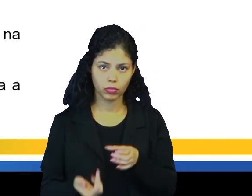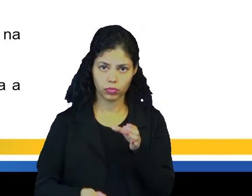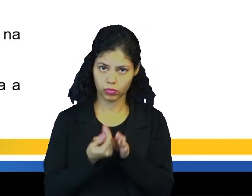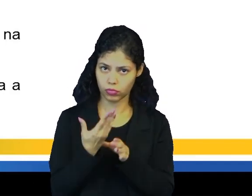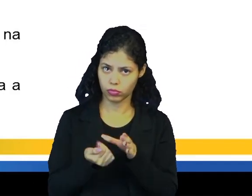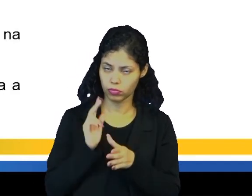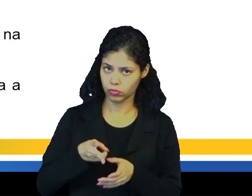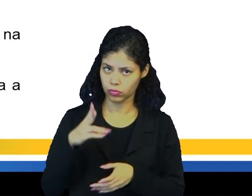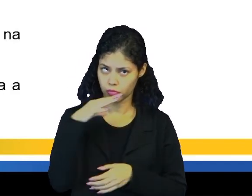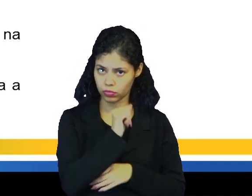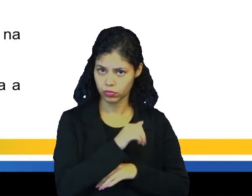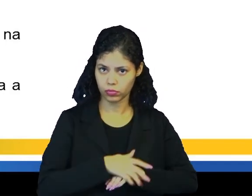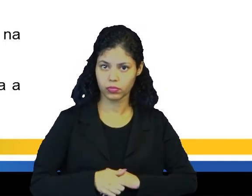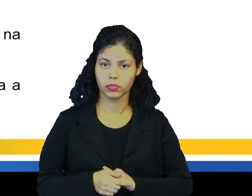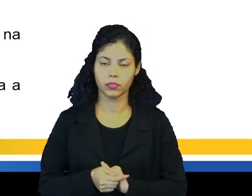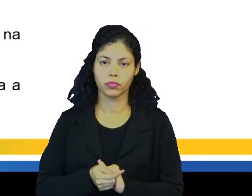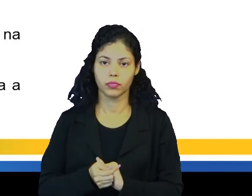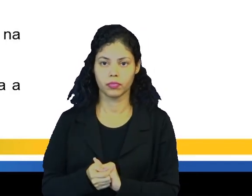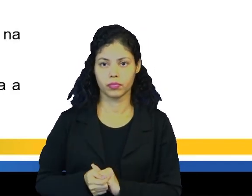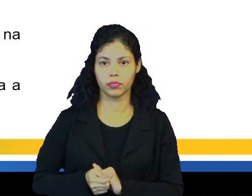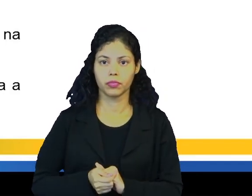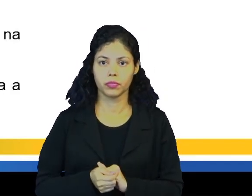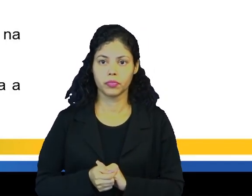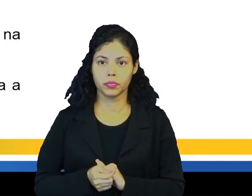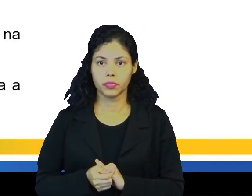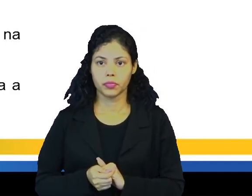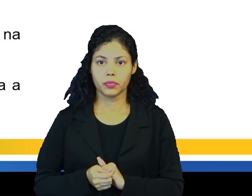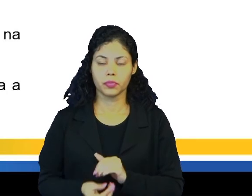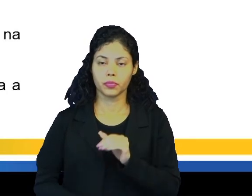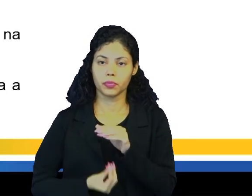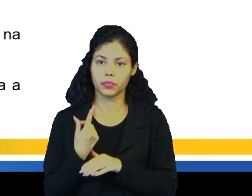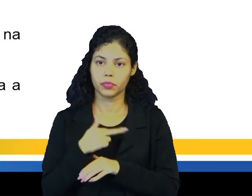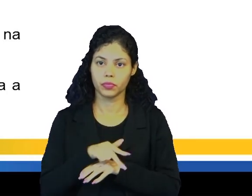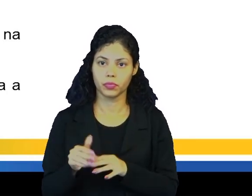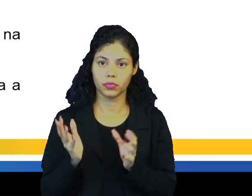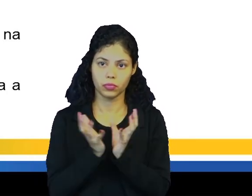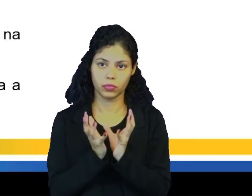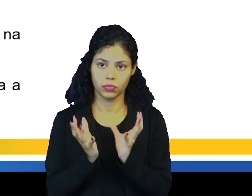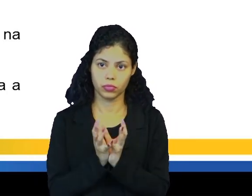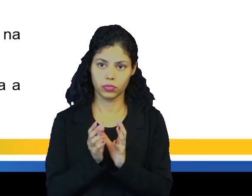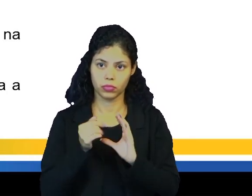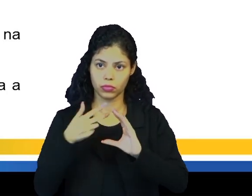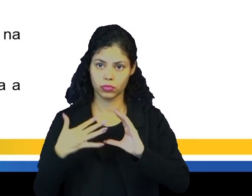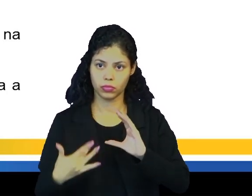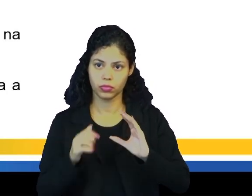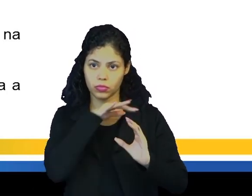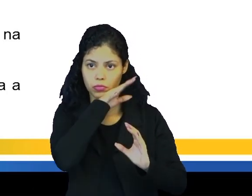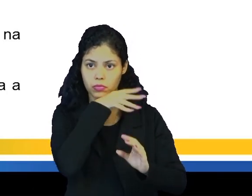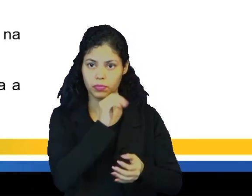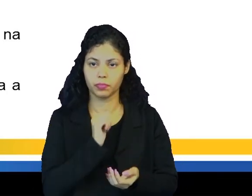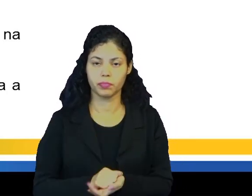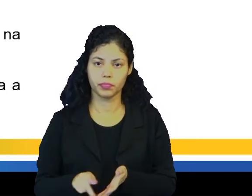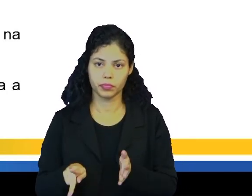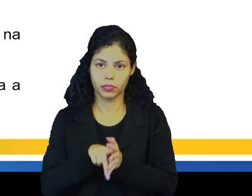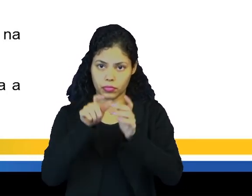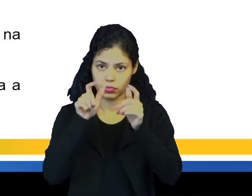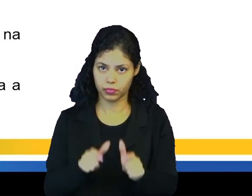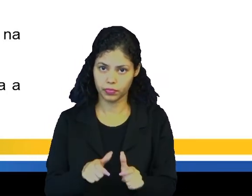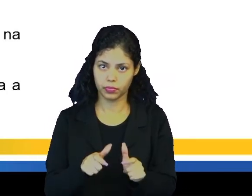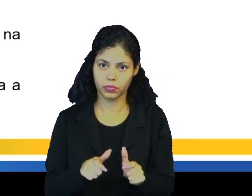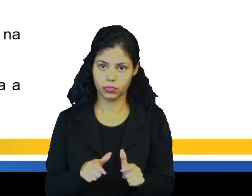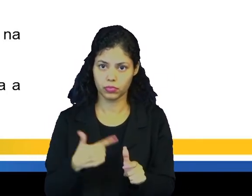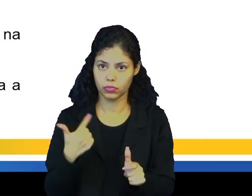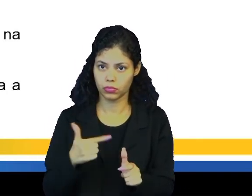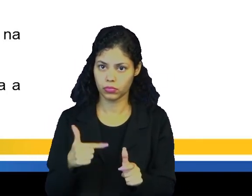reprodução ocorre com rapidez. Letra B, a biodiversidade é um conjunto de espécies de animais de determinado local,